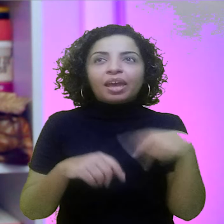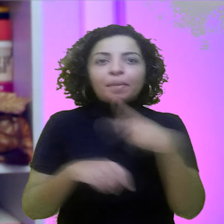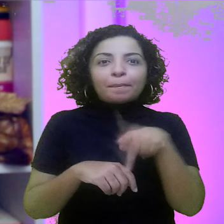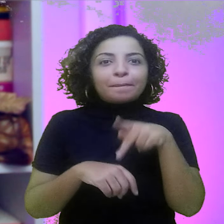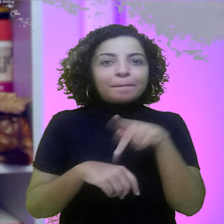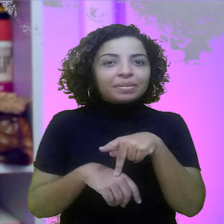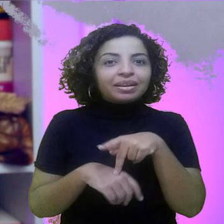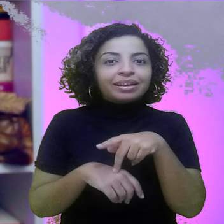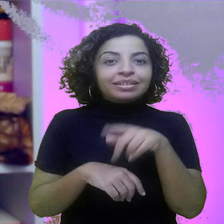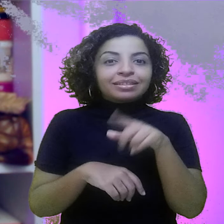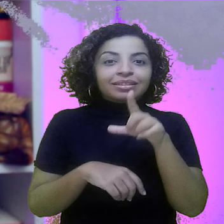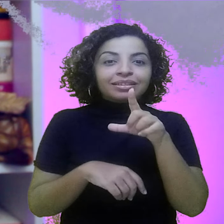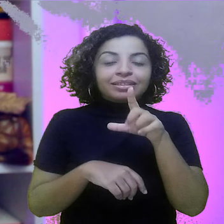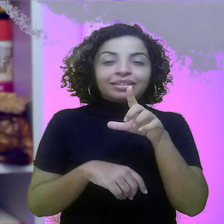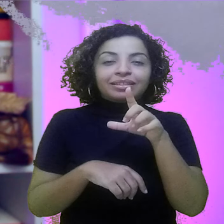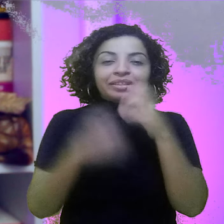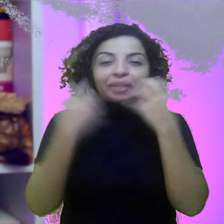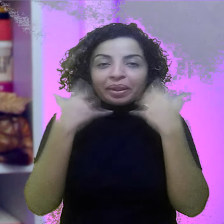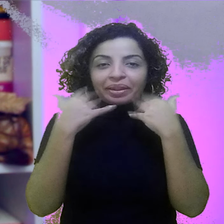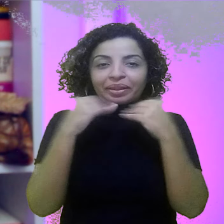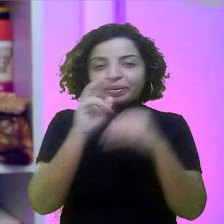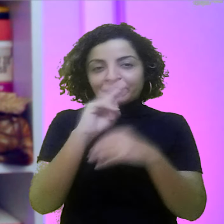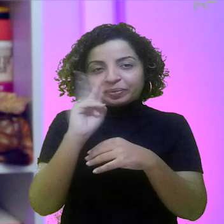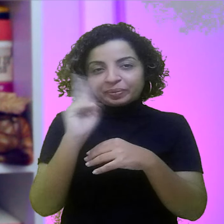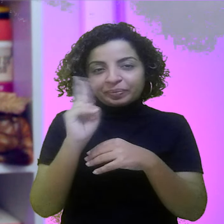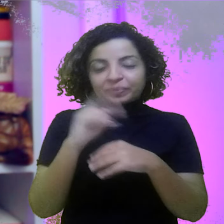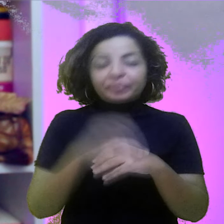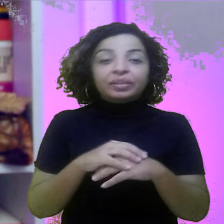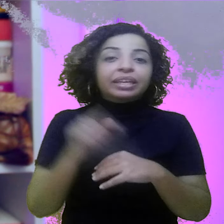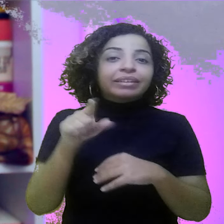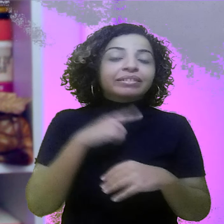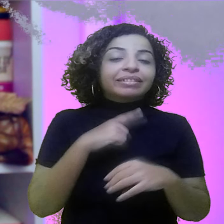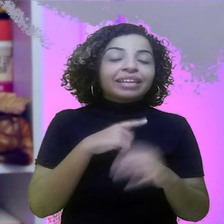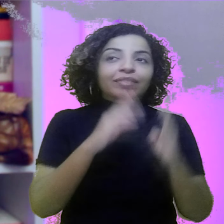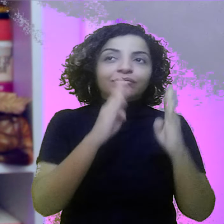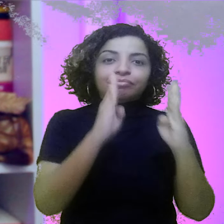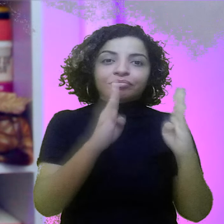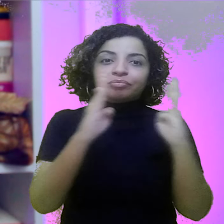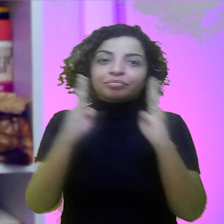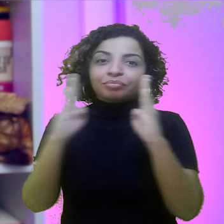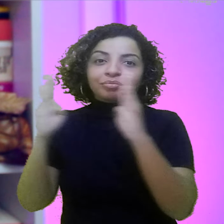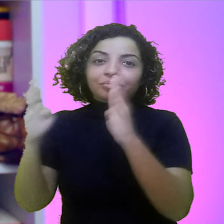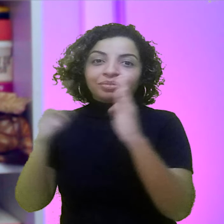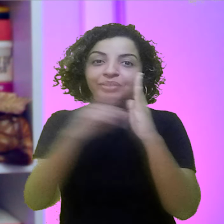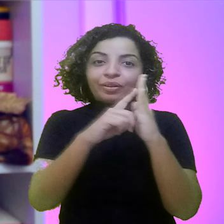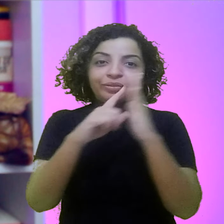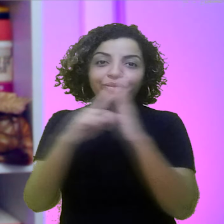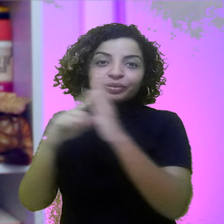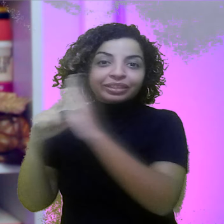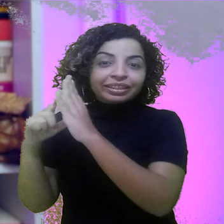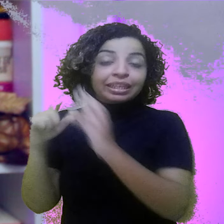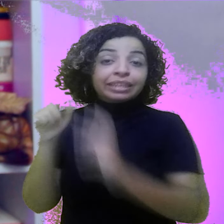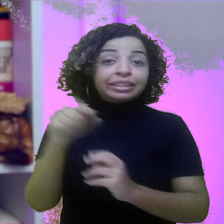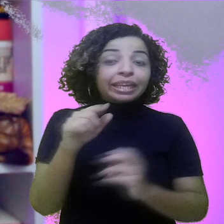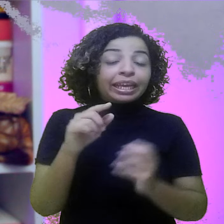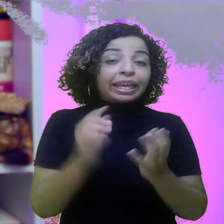tem vários pequenos livros, livreiros, que vendem livros didáticos. E alguns ali vendem alguns romances, alguns livros